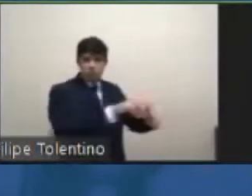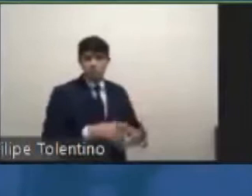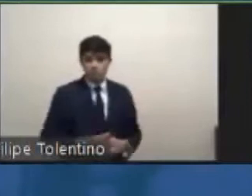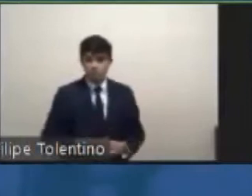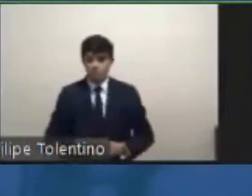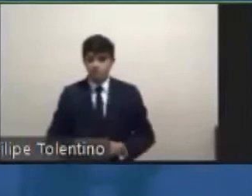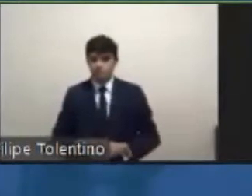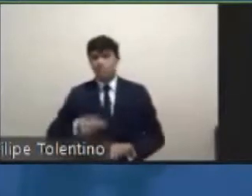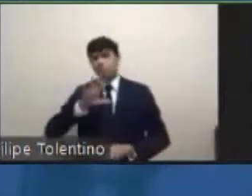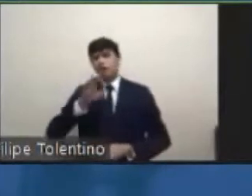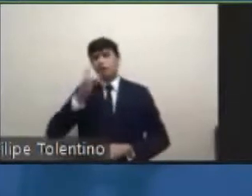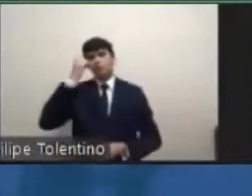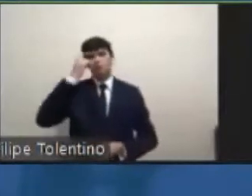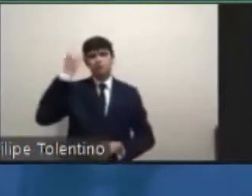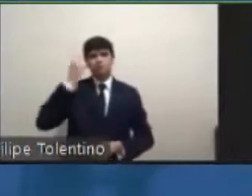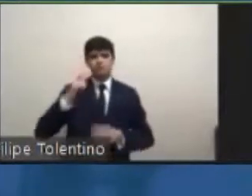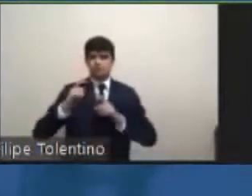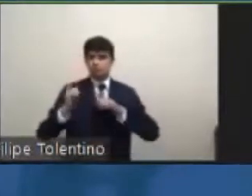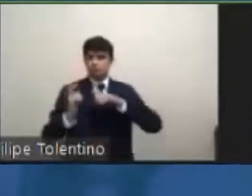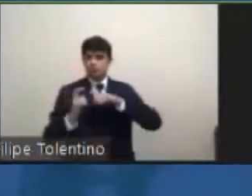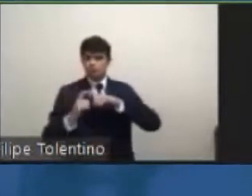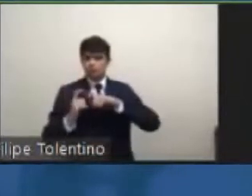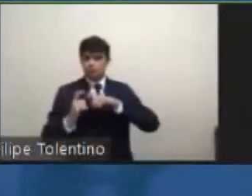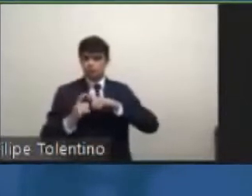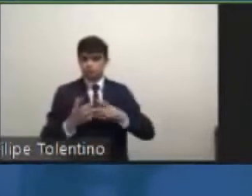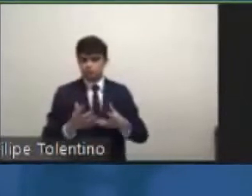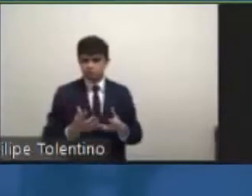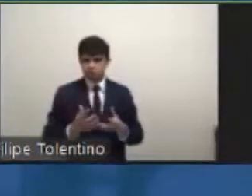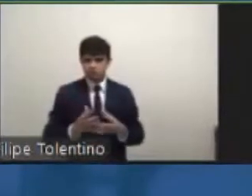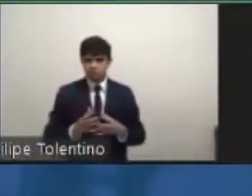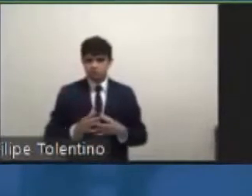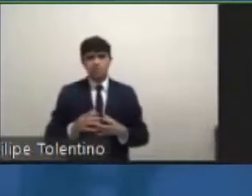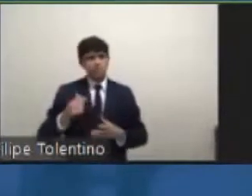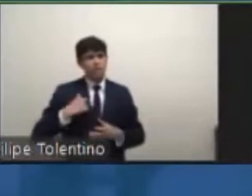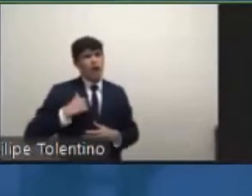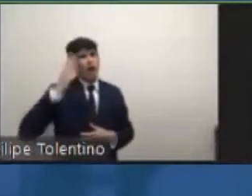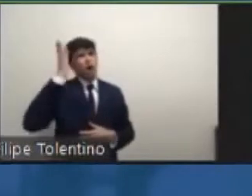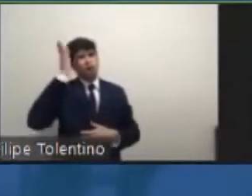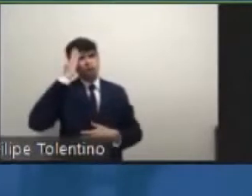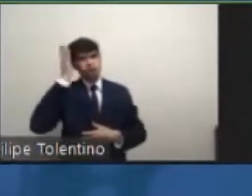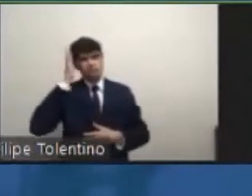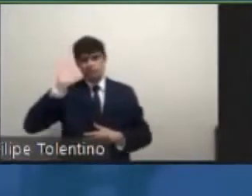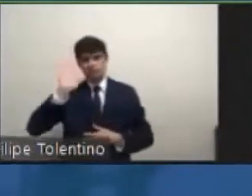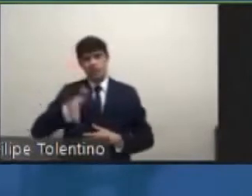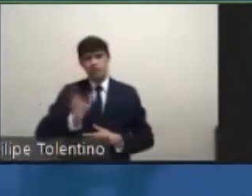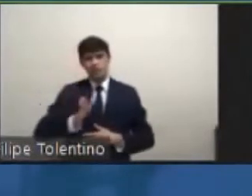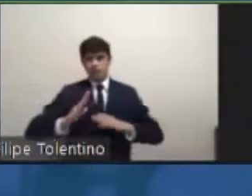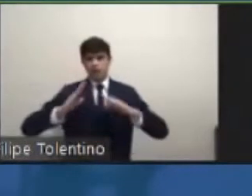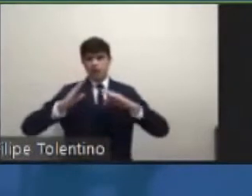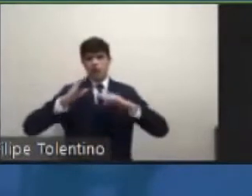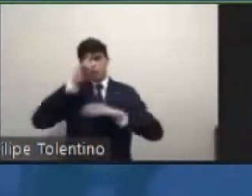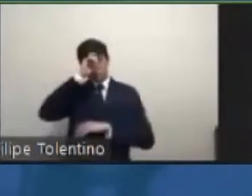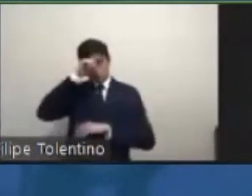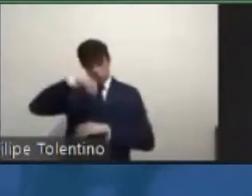aí talvez o médico diga assim: bom, tudo bem, eu sei que tem a previsão, eu até sei fazer isso, mas aqui nesse hospital, o protocolo do hospital